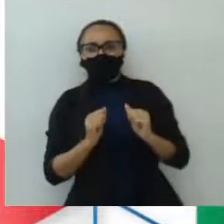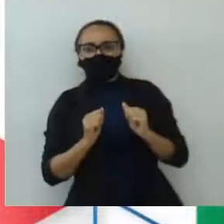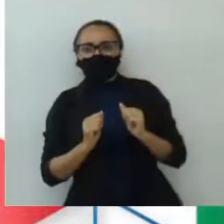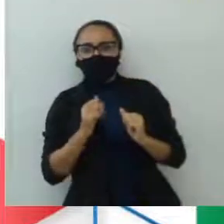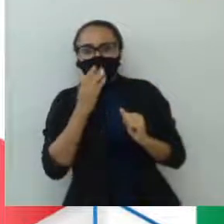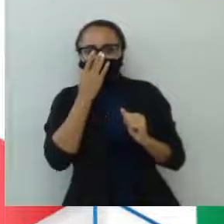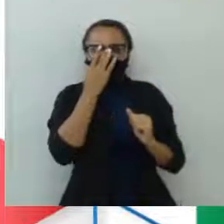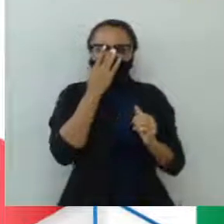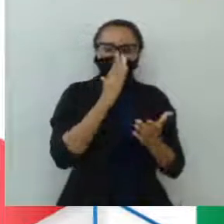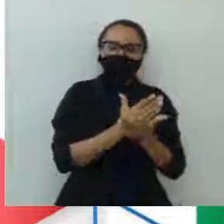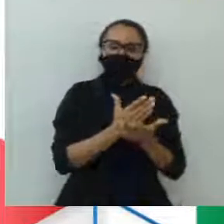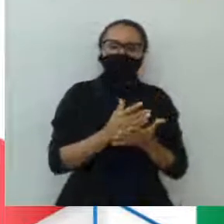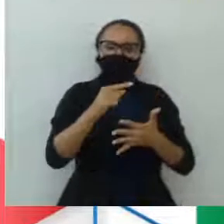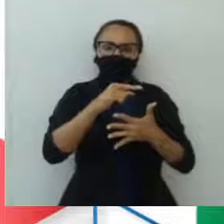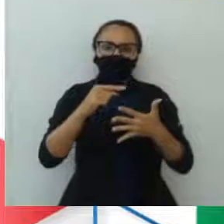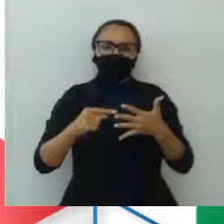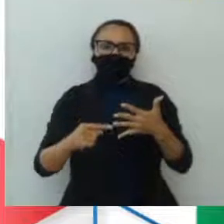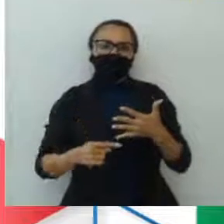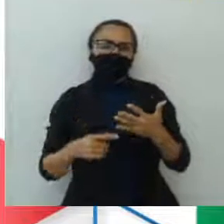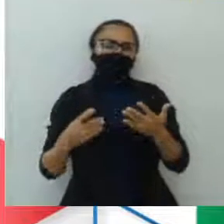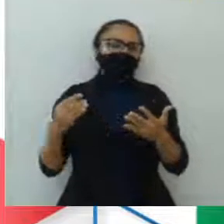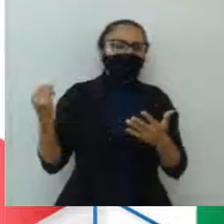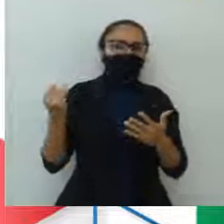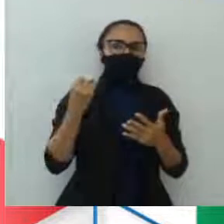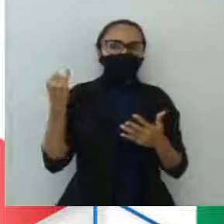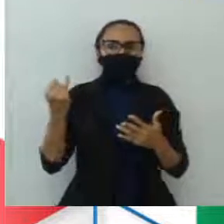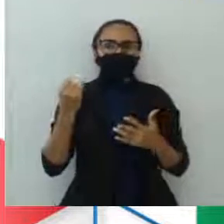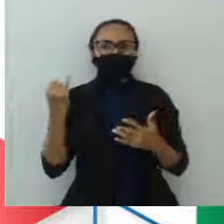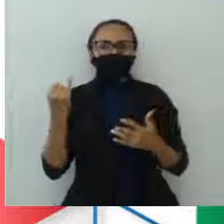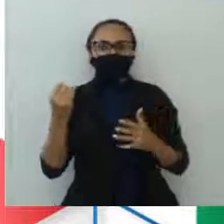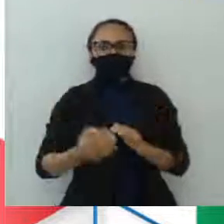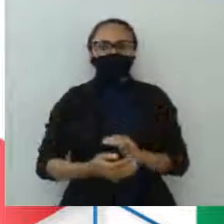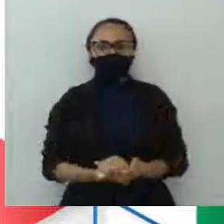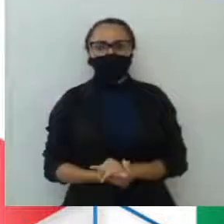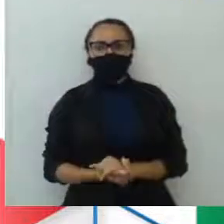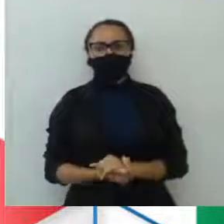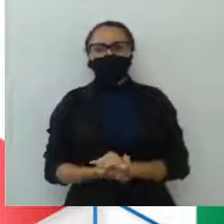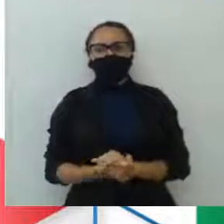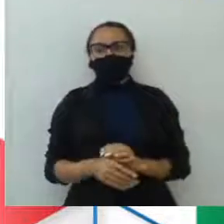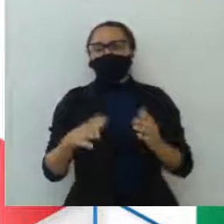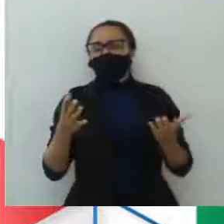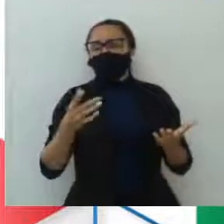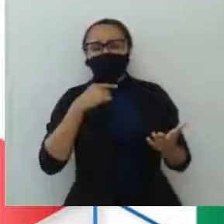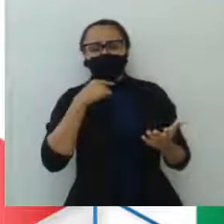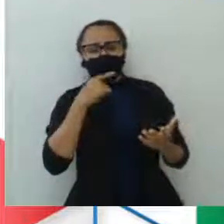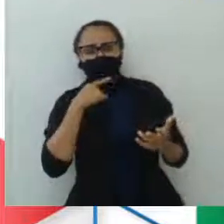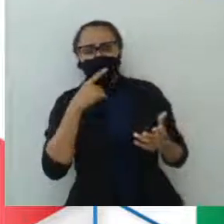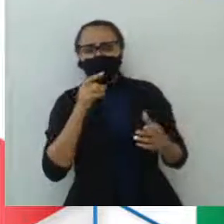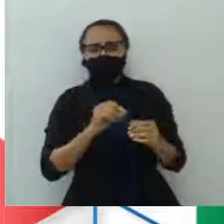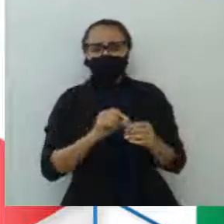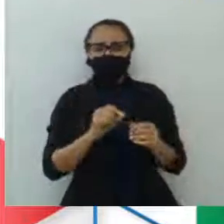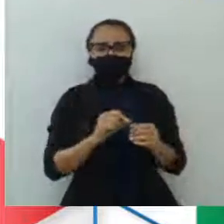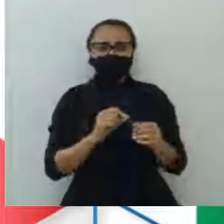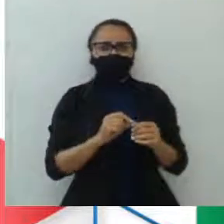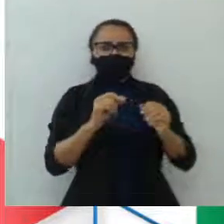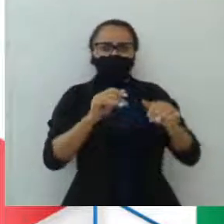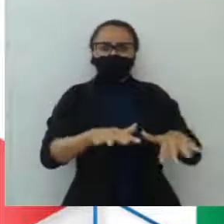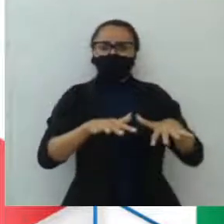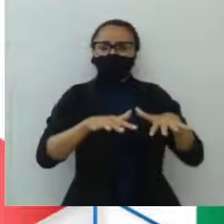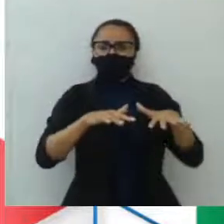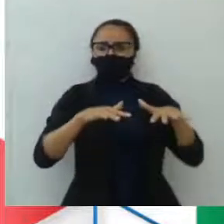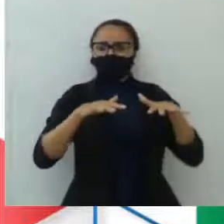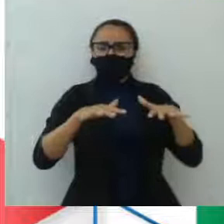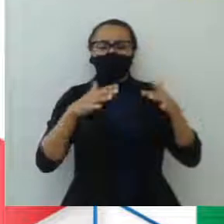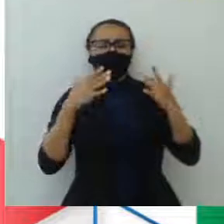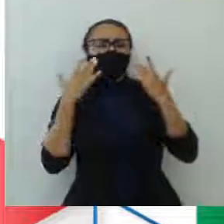considerar alguns elementos essenciais, ou seja, sem esses elementos aí, a gente não consegue fazer um espetáculo cênico, um